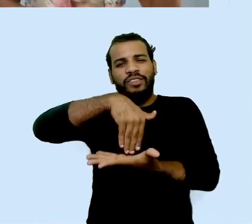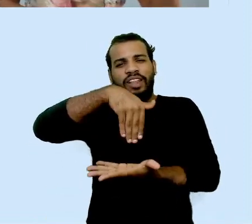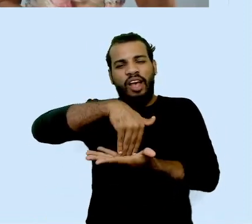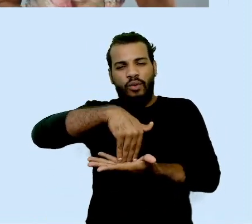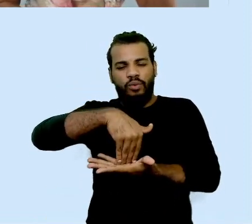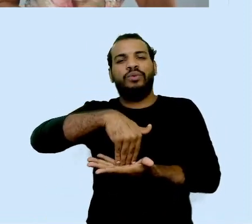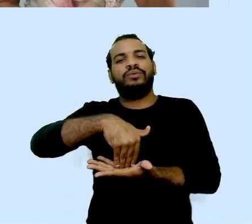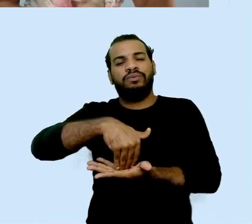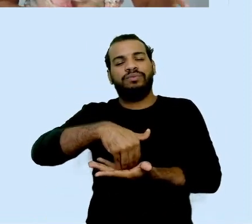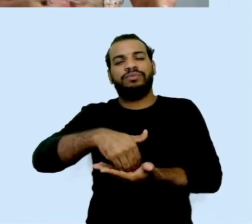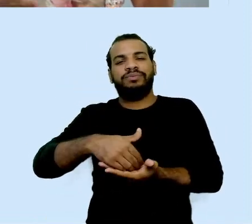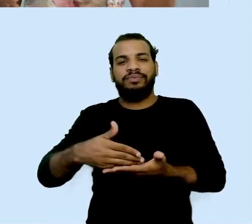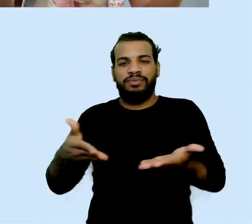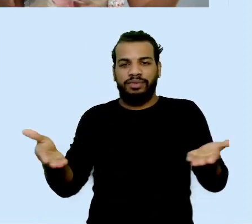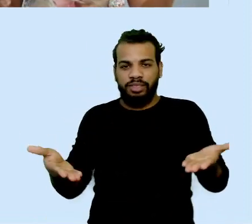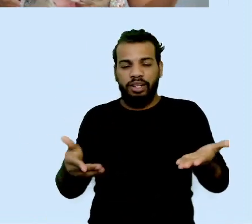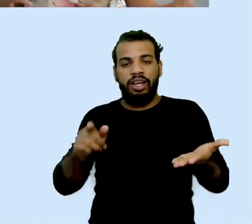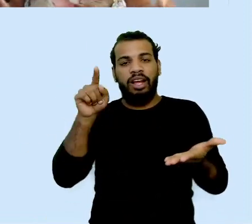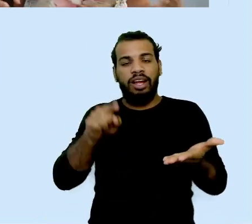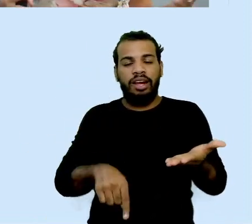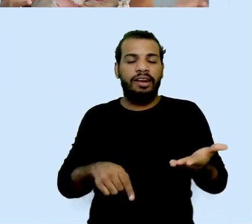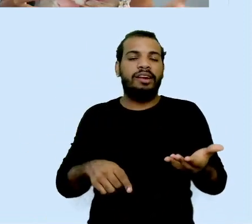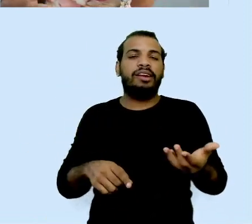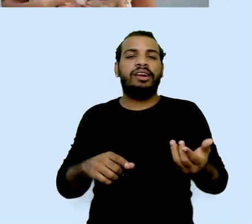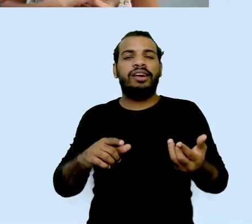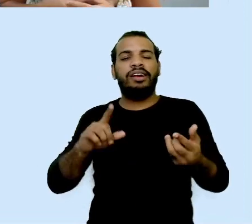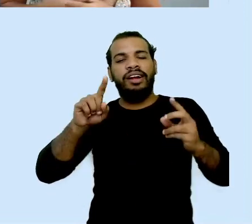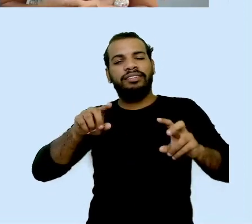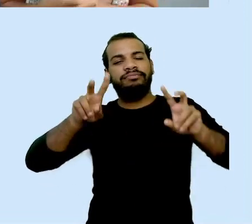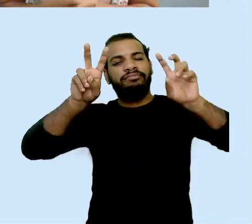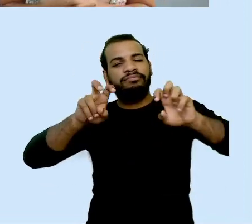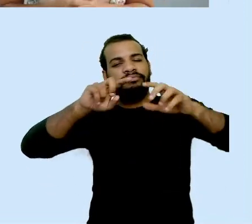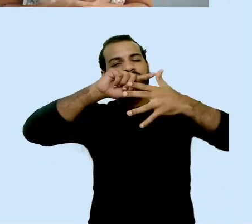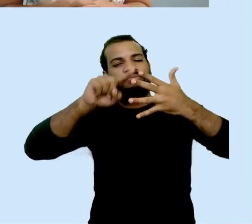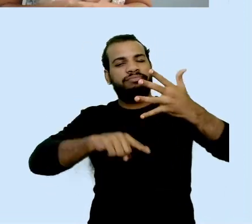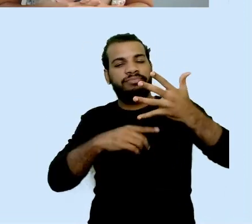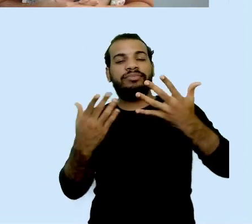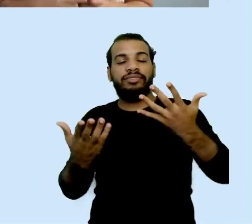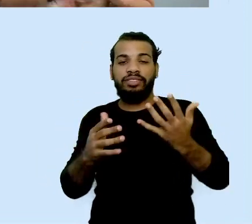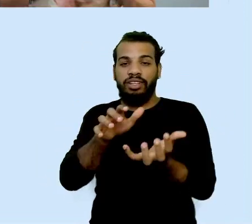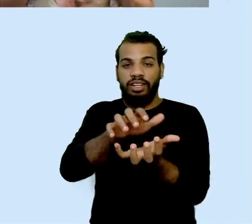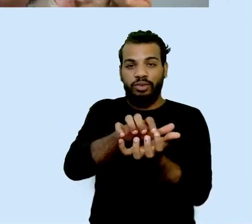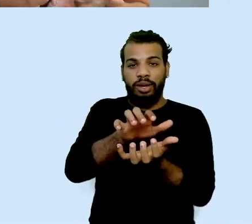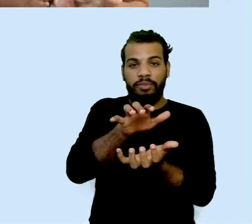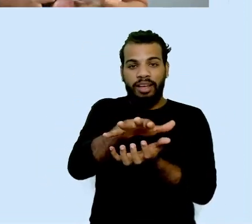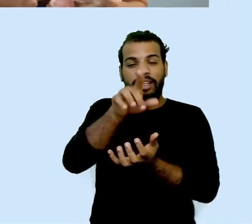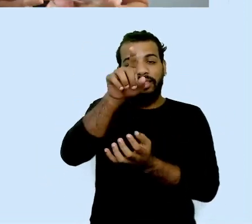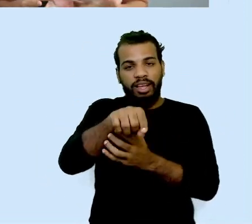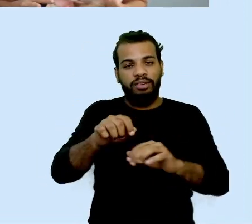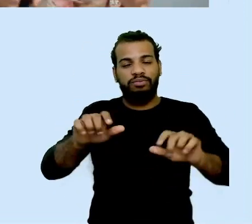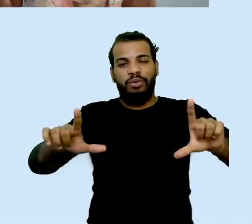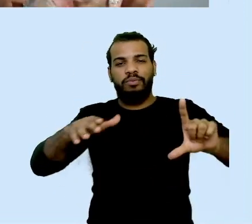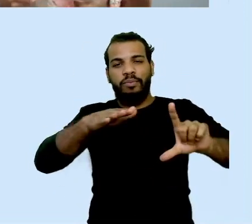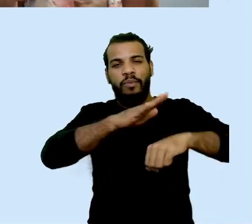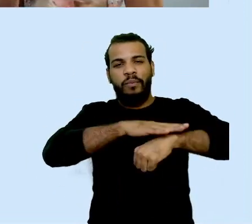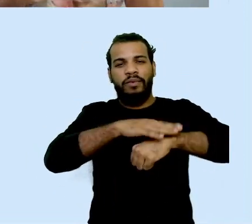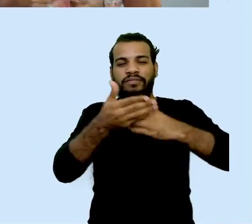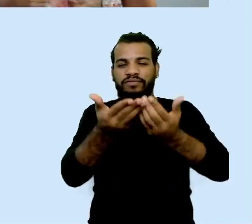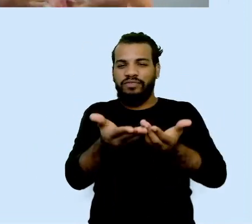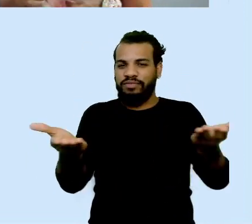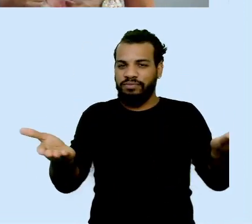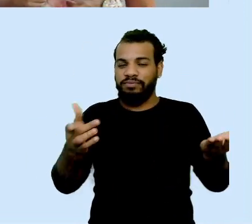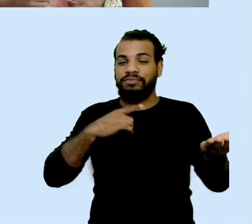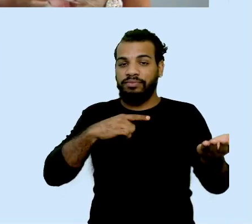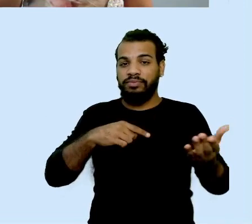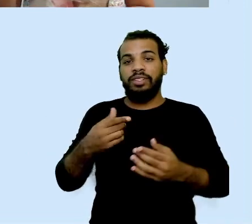aulas desse dia de hoje são aulas que pensam essa temática, né? E o canal EducaPE tem esse espaço aqui para você. Lembrando que tem o